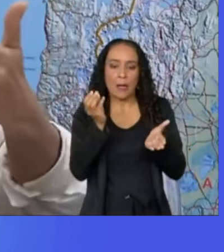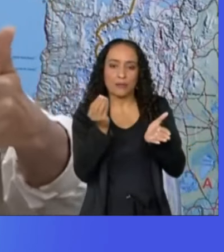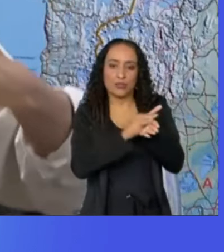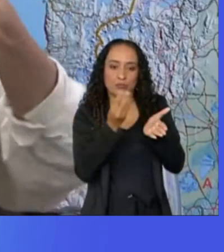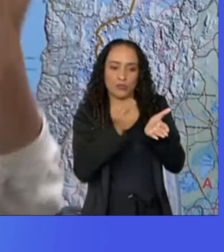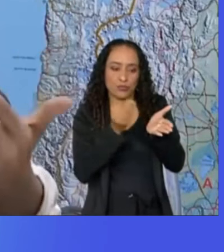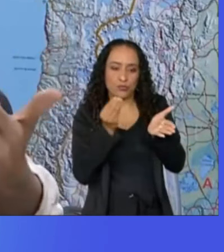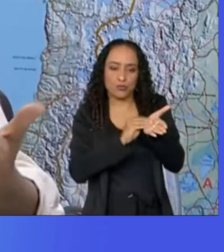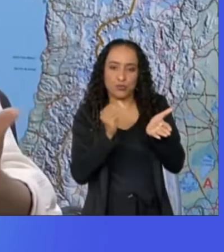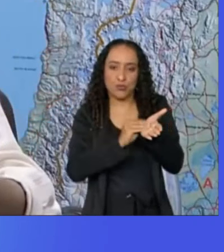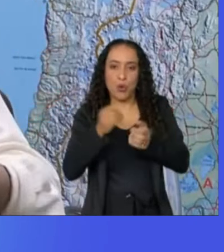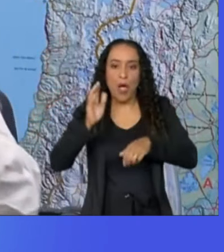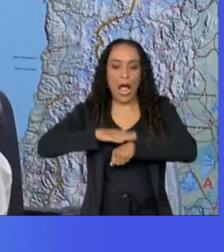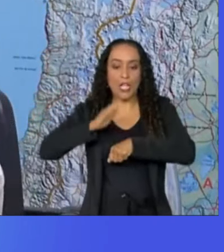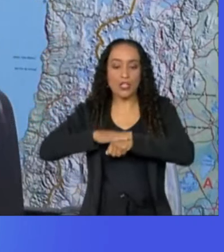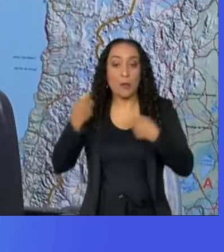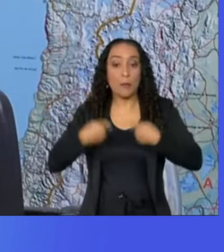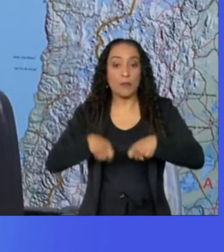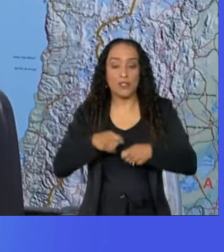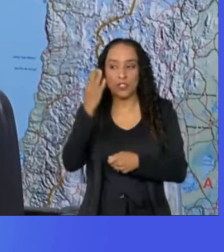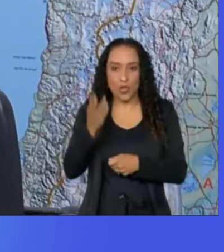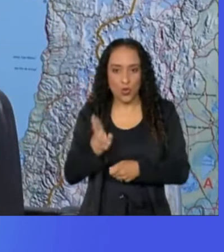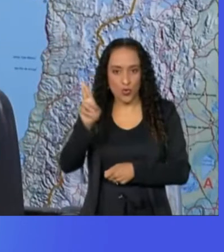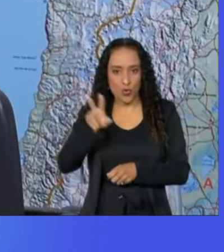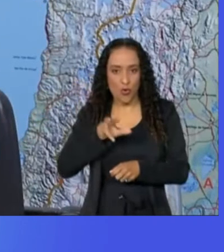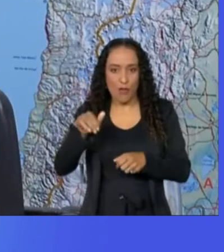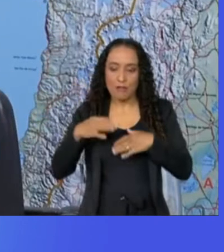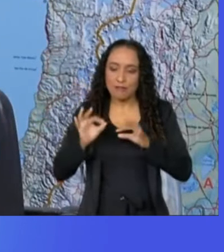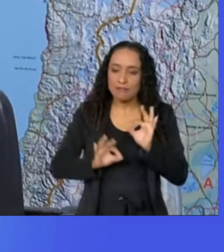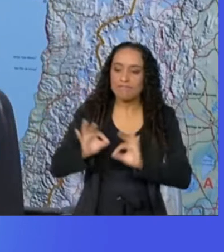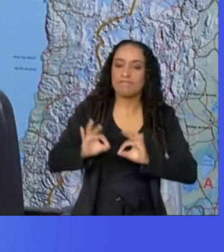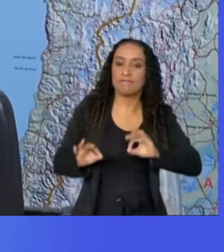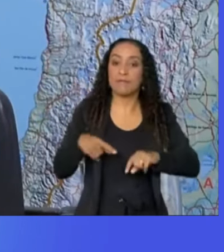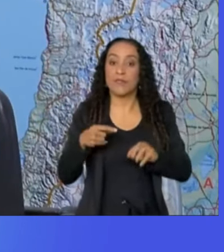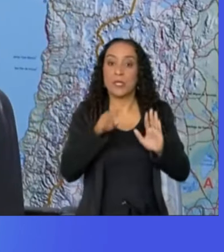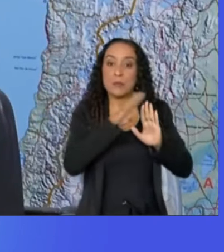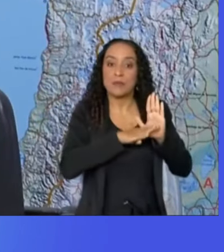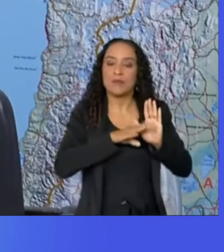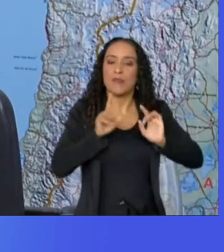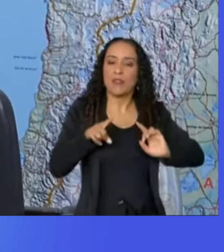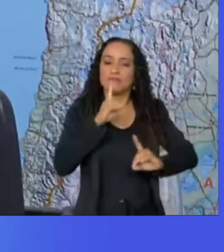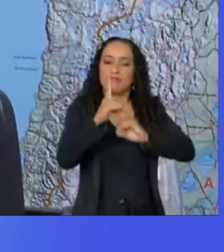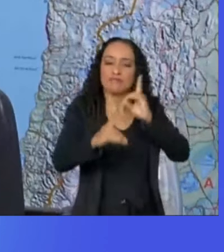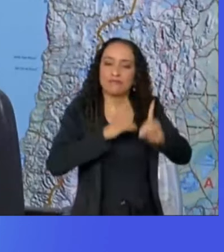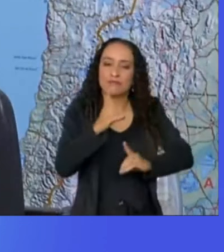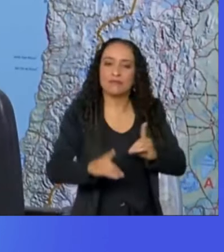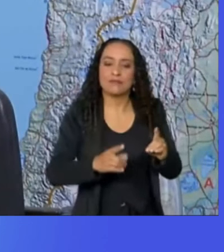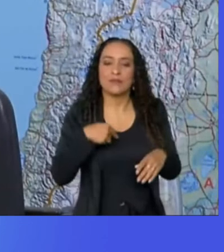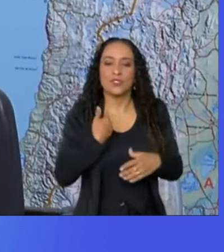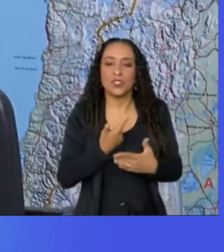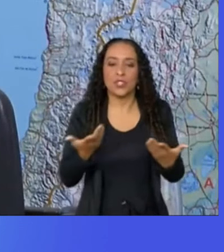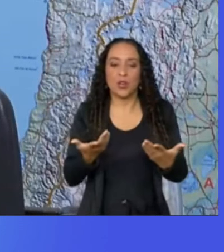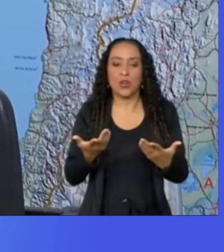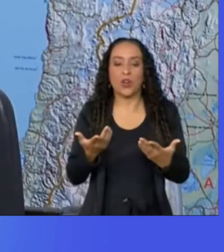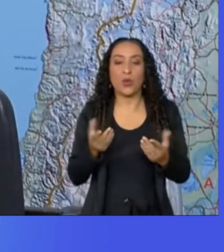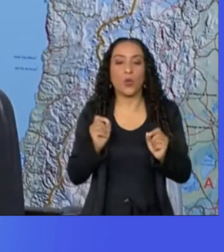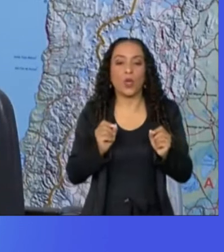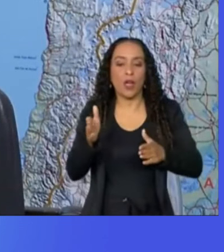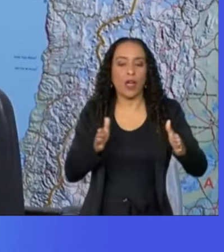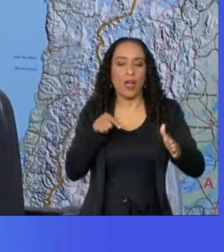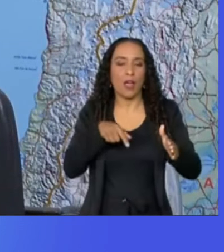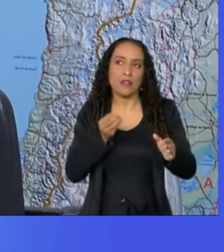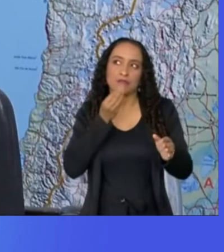as ações necessárias que o senhor vai tomando e é um plano que é dinâmico nós estamos na na versão né